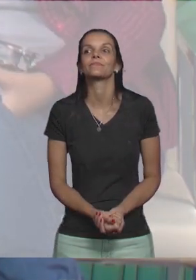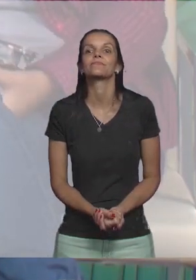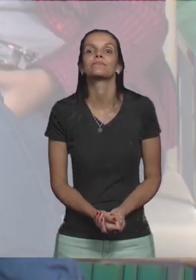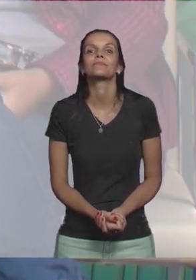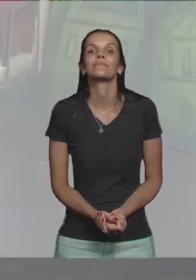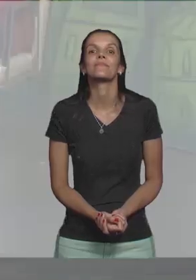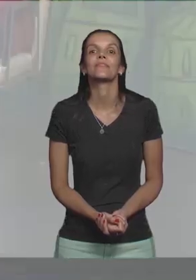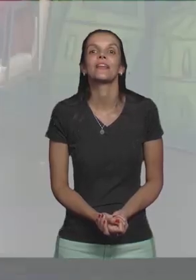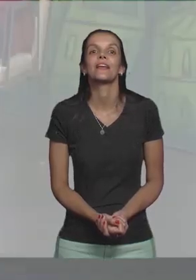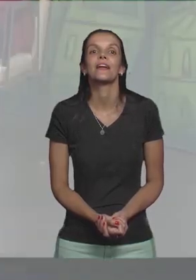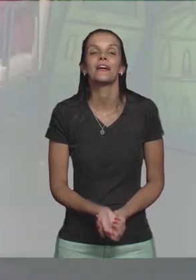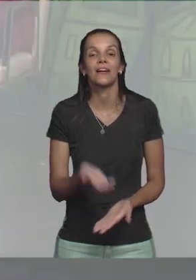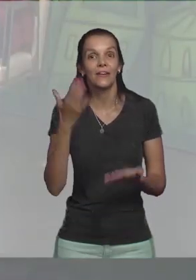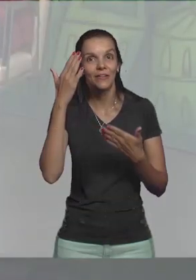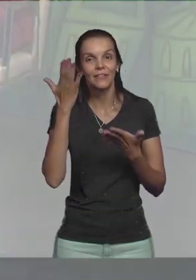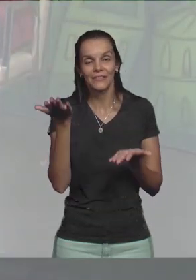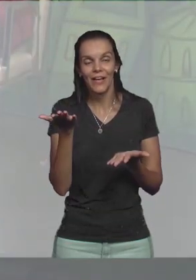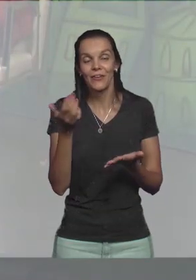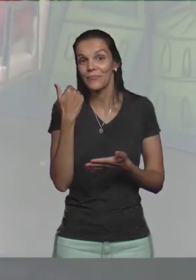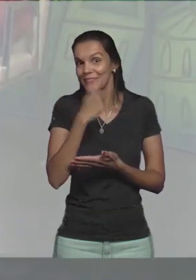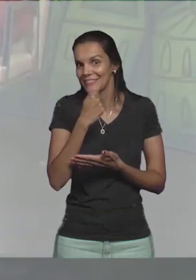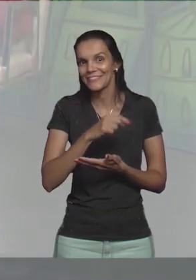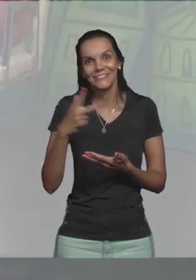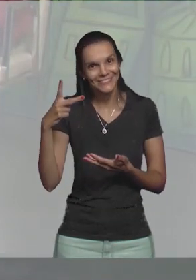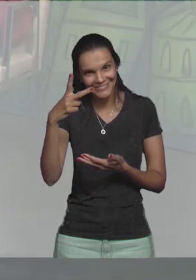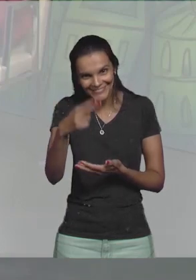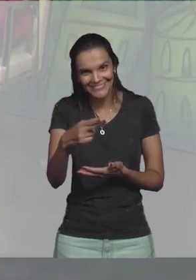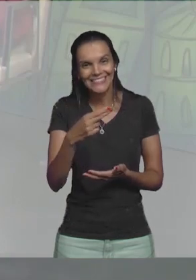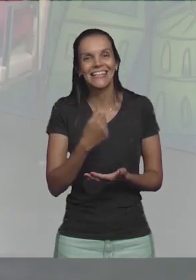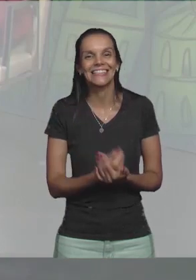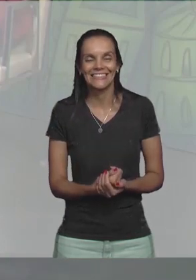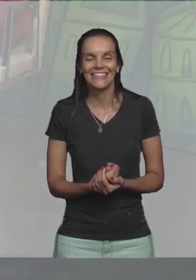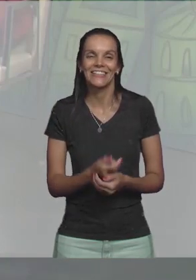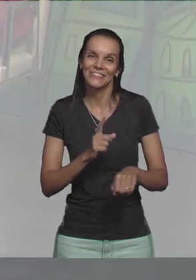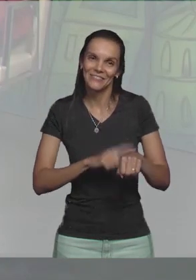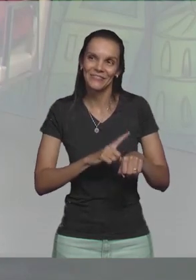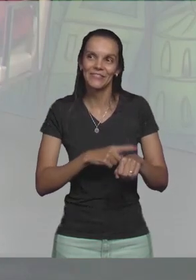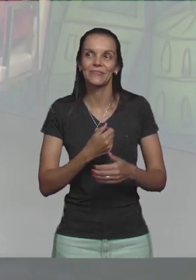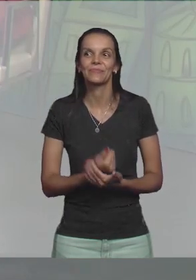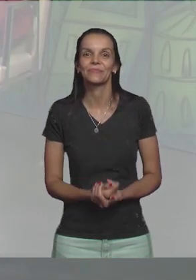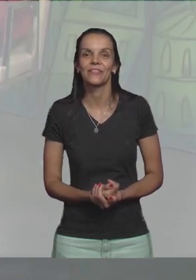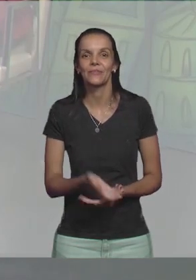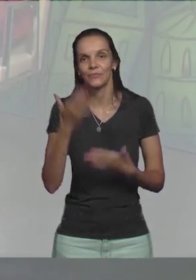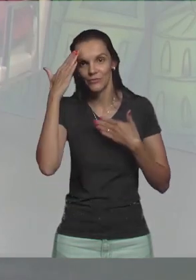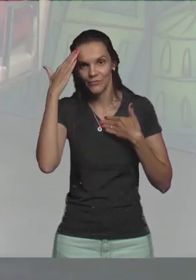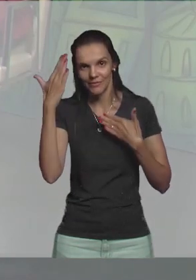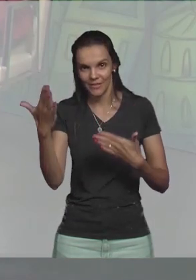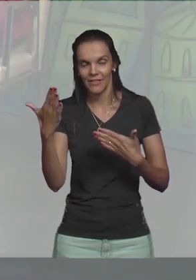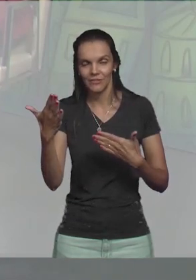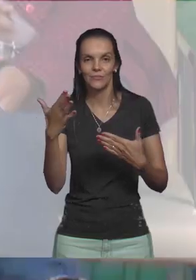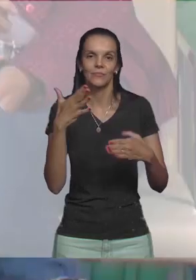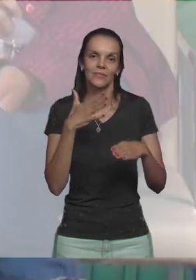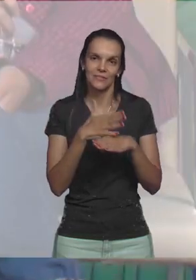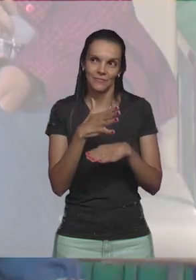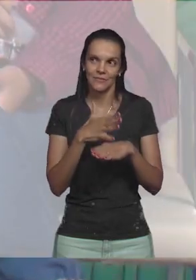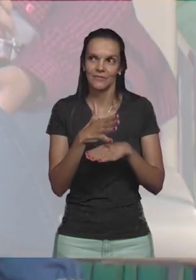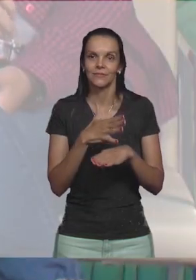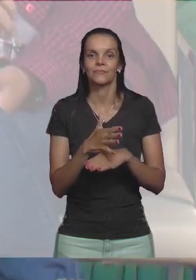né? Vitória, eu vou ser obrigado a te interromper, porque já ultrapassamos nosso tempo. Então, muito obrigado, Gurias, pela